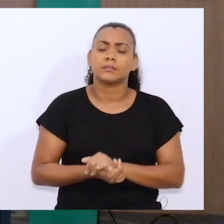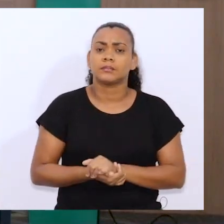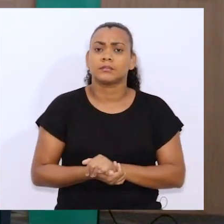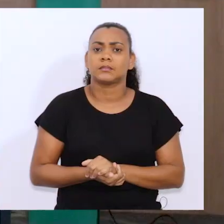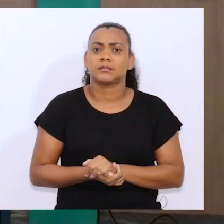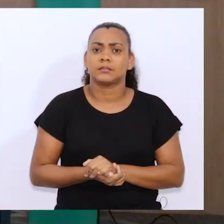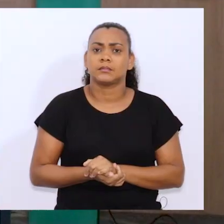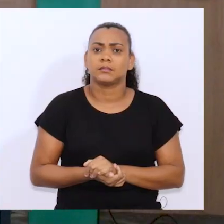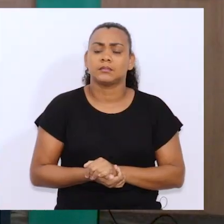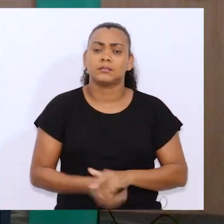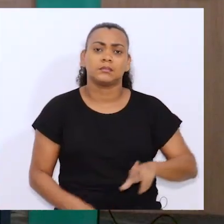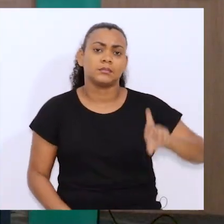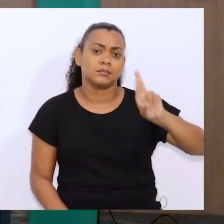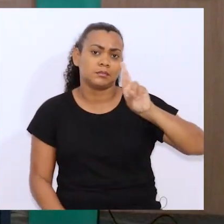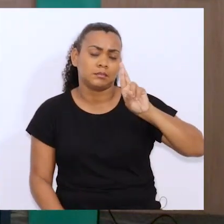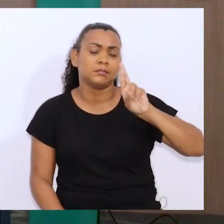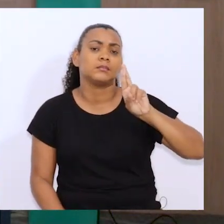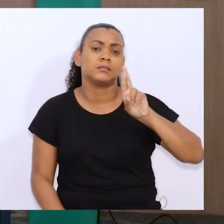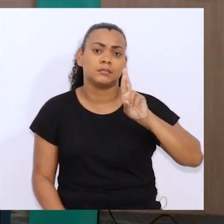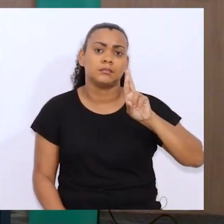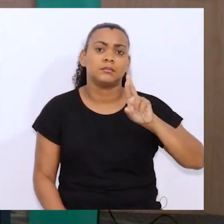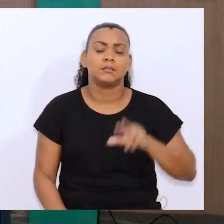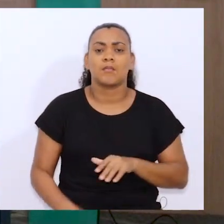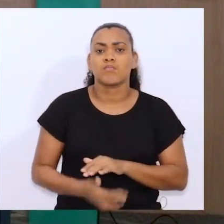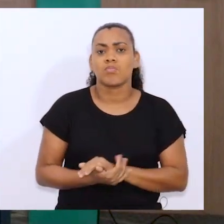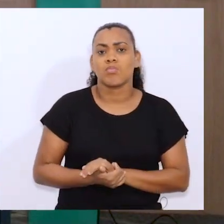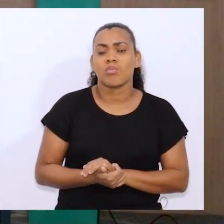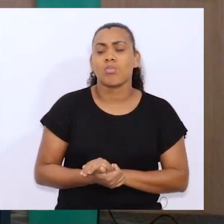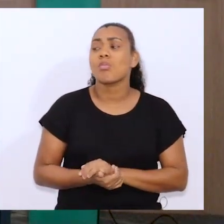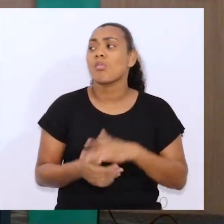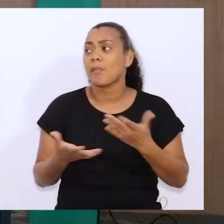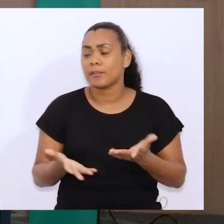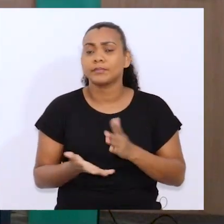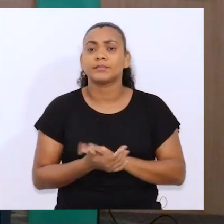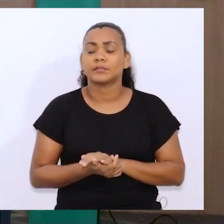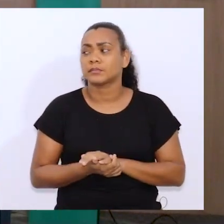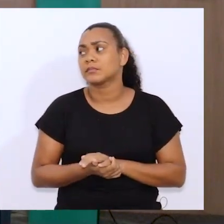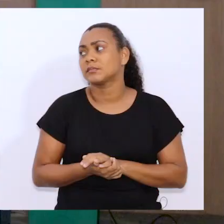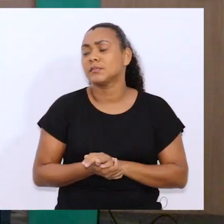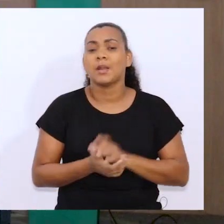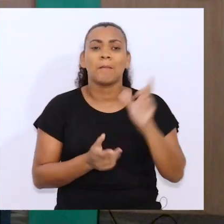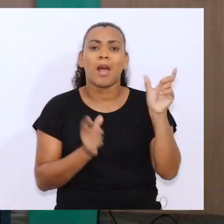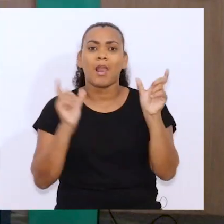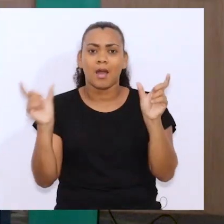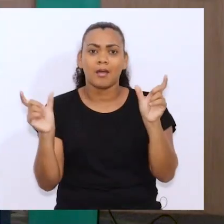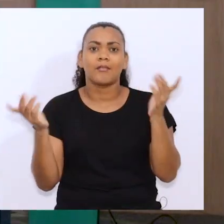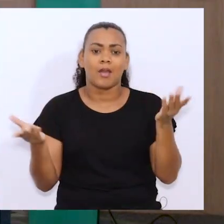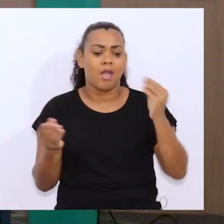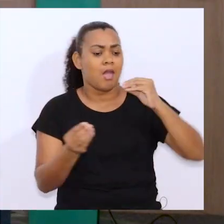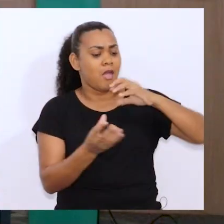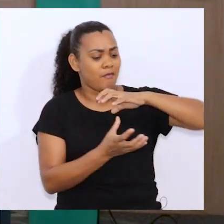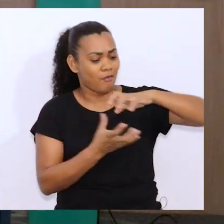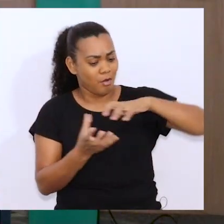Ri. O R. Temos, então, as palavras. Acabamos de